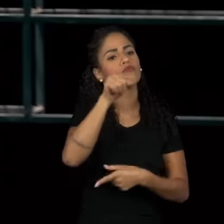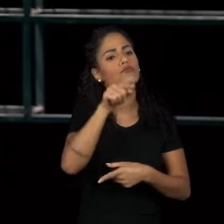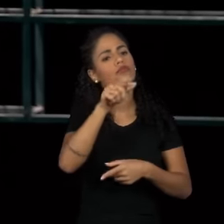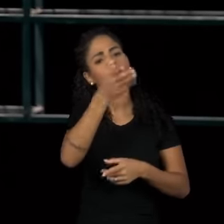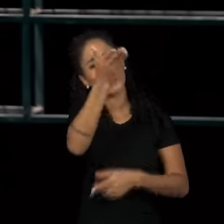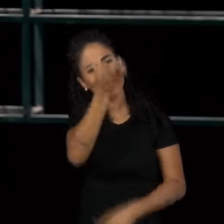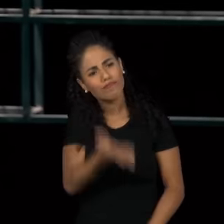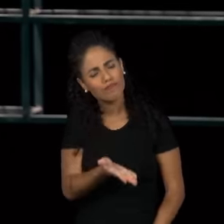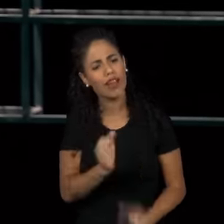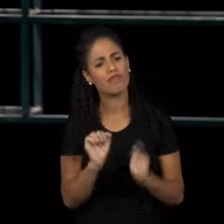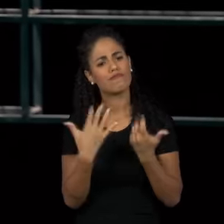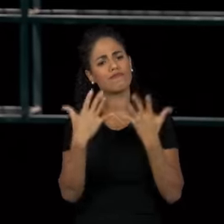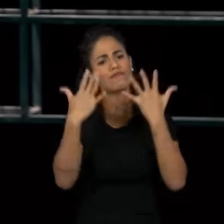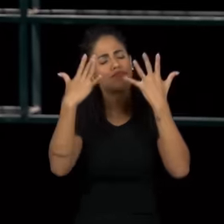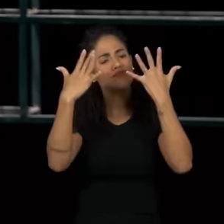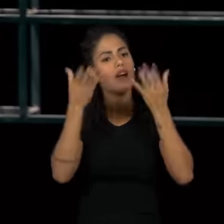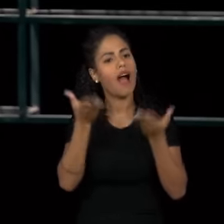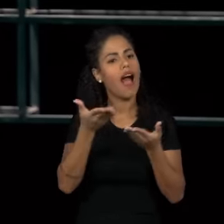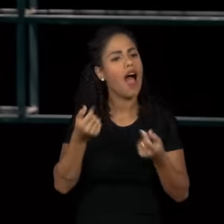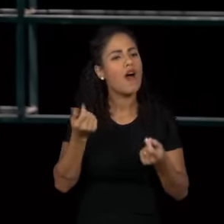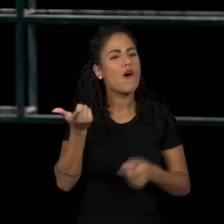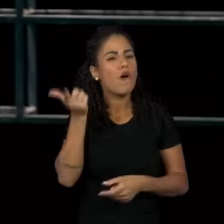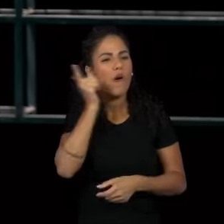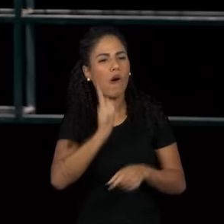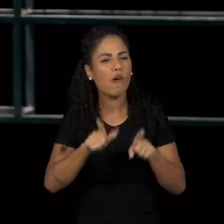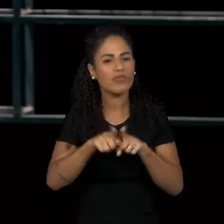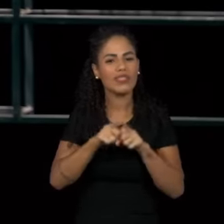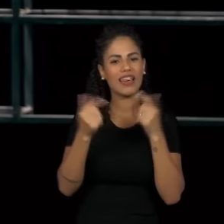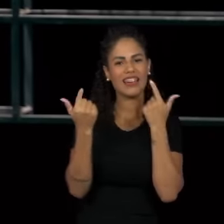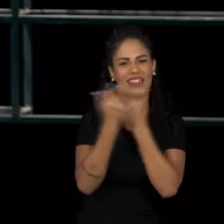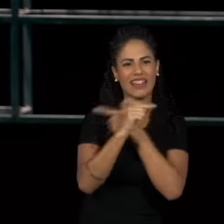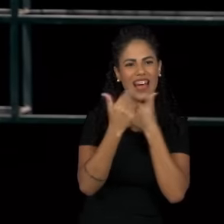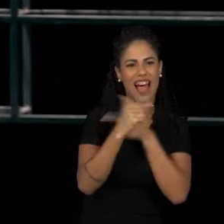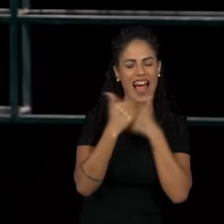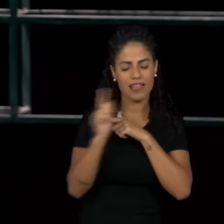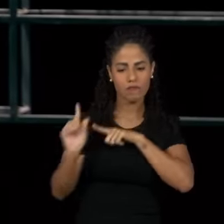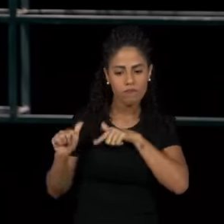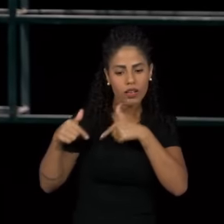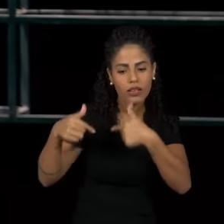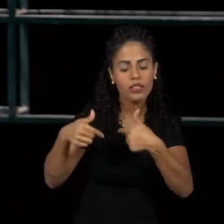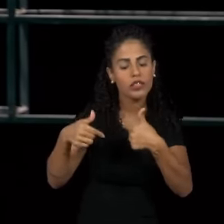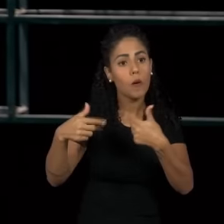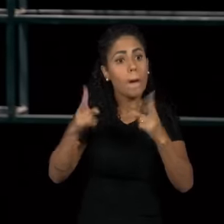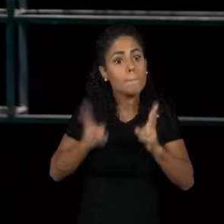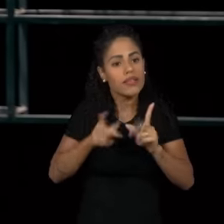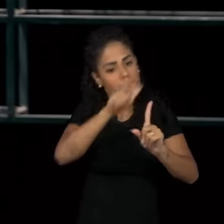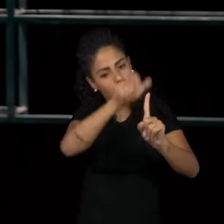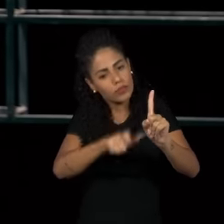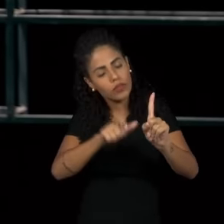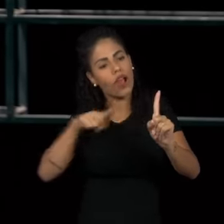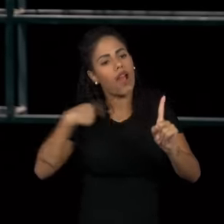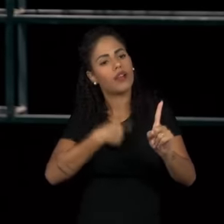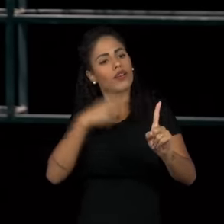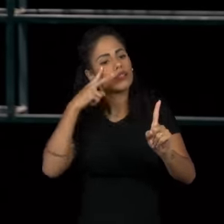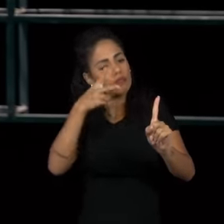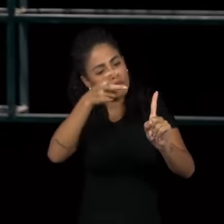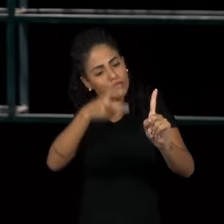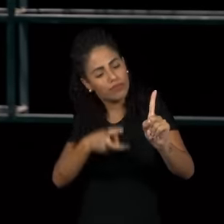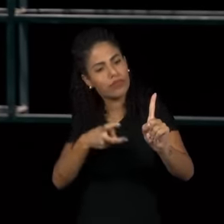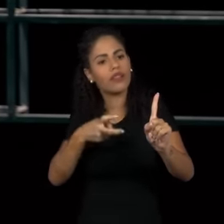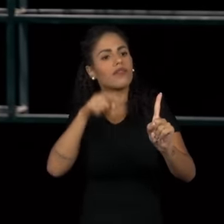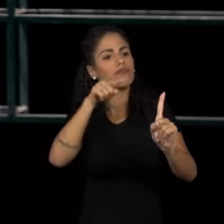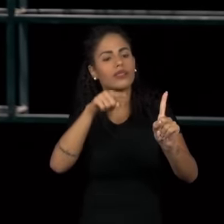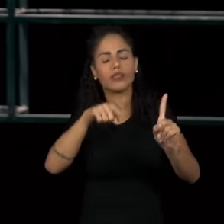atriz, né, que vai do drama à tragédia, à comédia, numa mesma personagem. A gente vê isso, que você salta assim, em